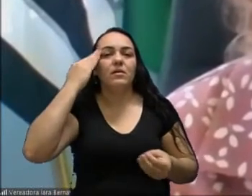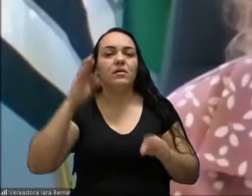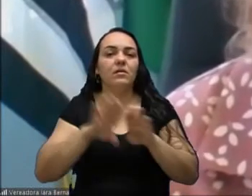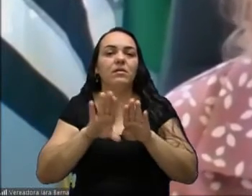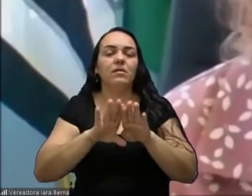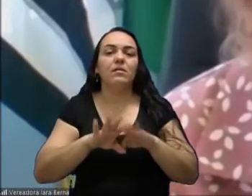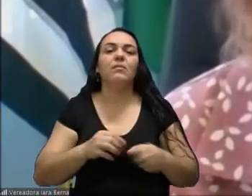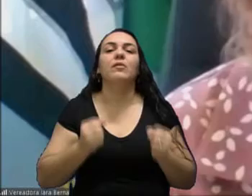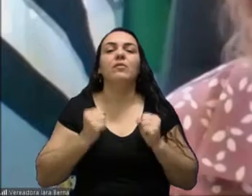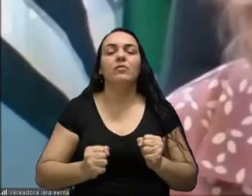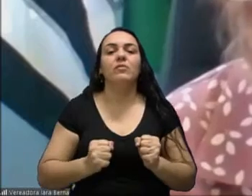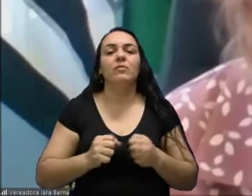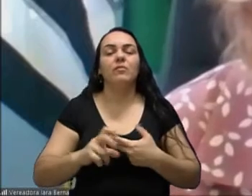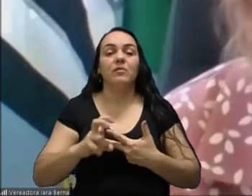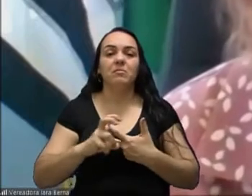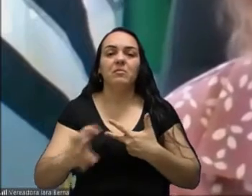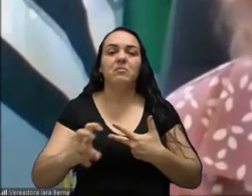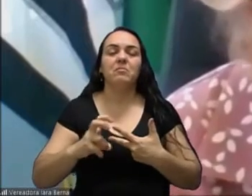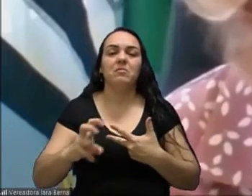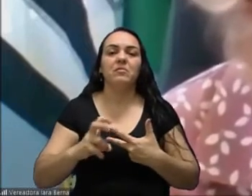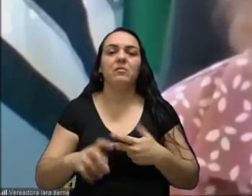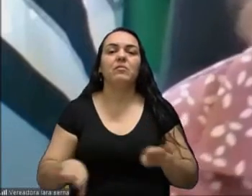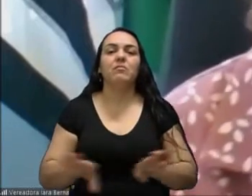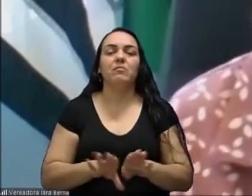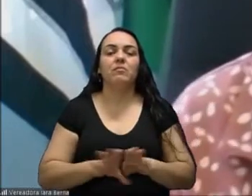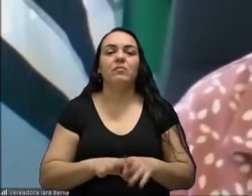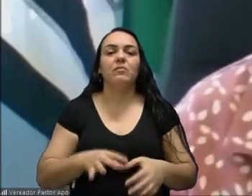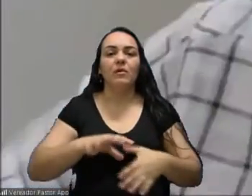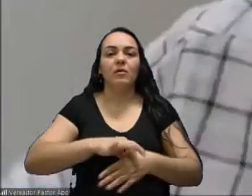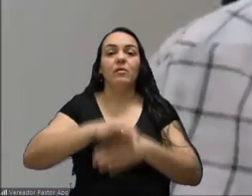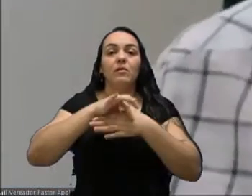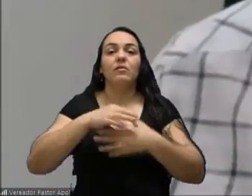executivo será que o líder poderia falar a respeito por favor